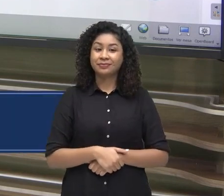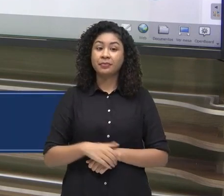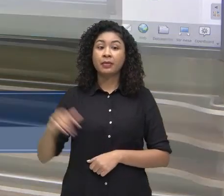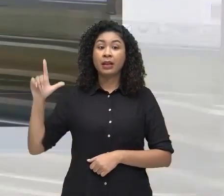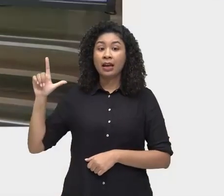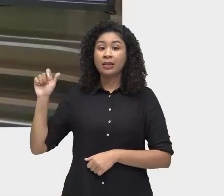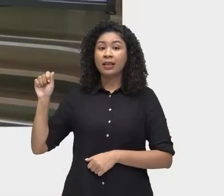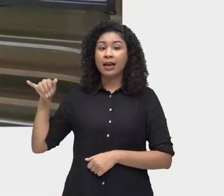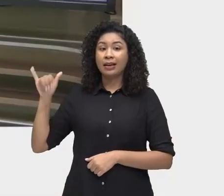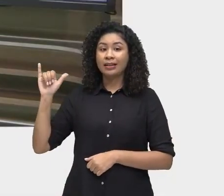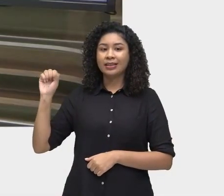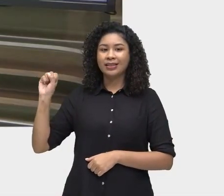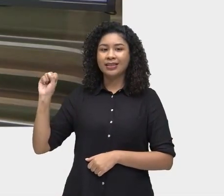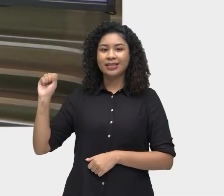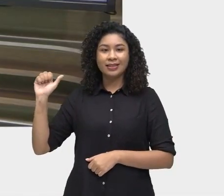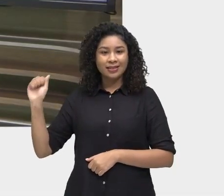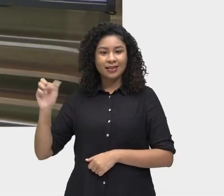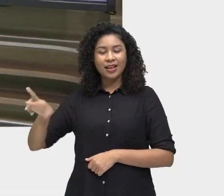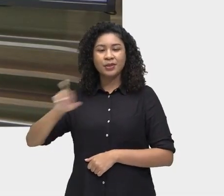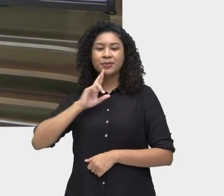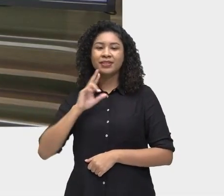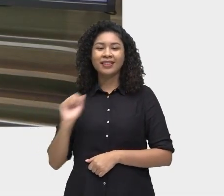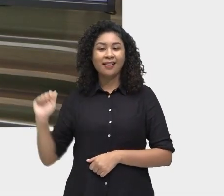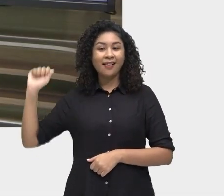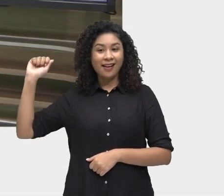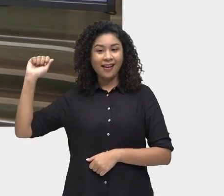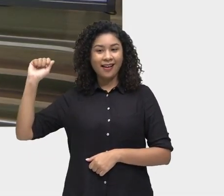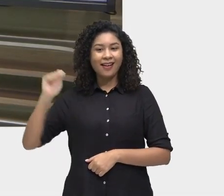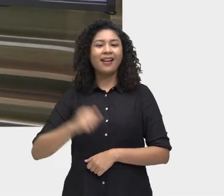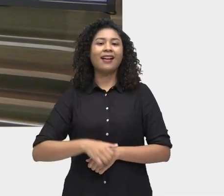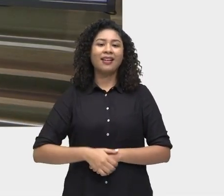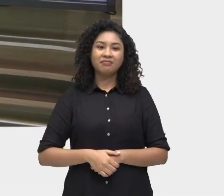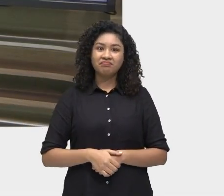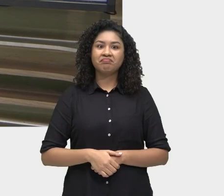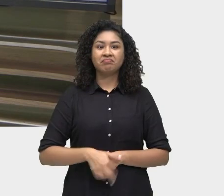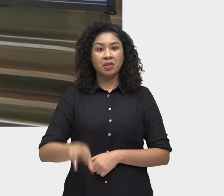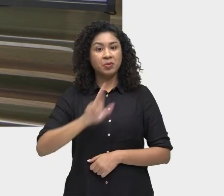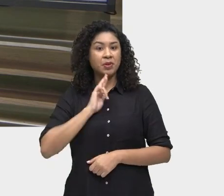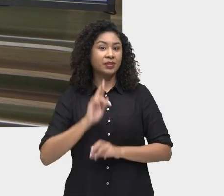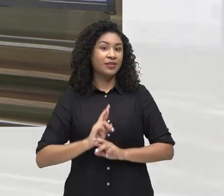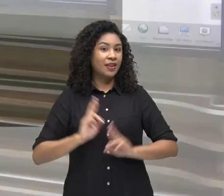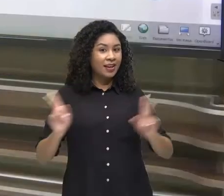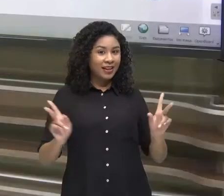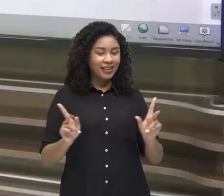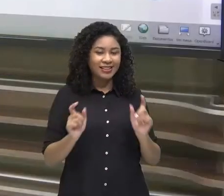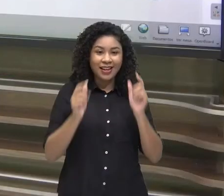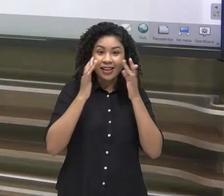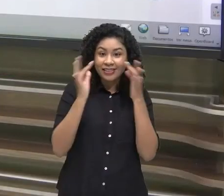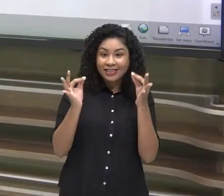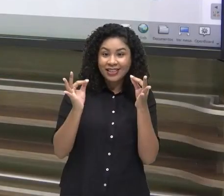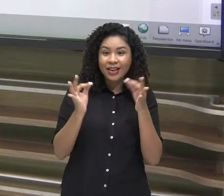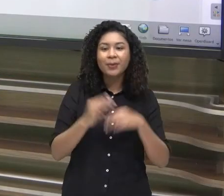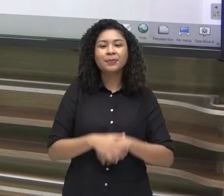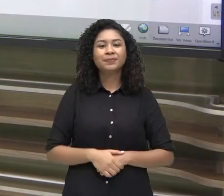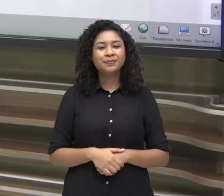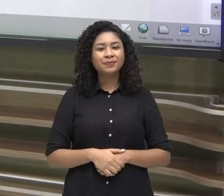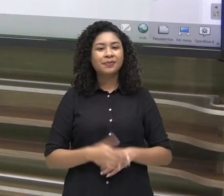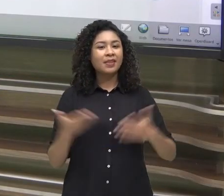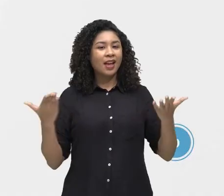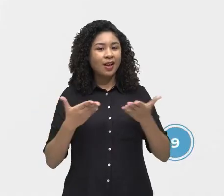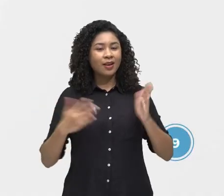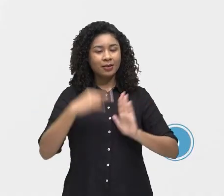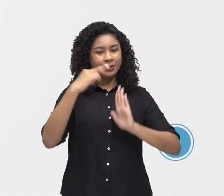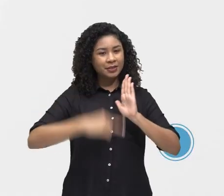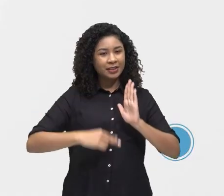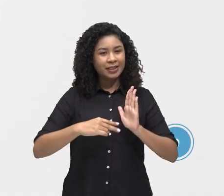Laísa respondeu aí letra A. Olha, uma resposta diferente aí. Fiquem ligados. Vamos agora conferir então a nossa questão de número